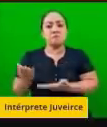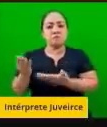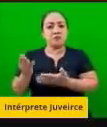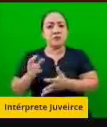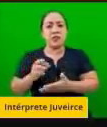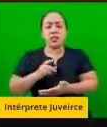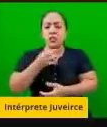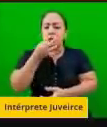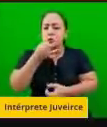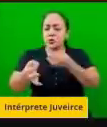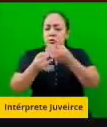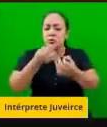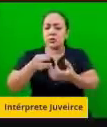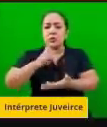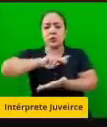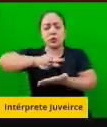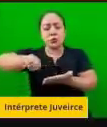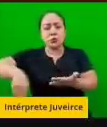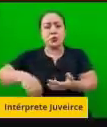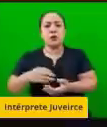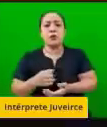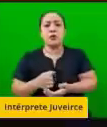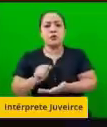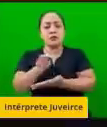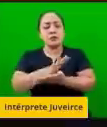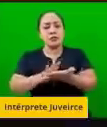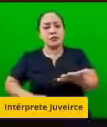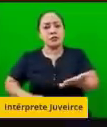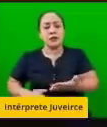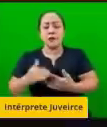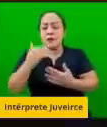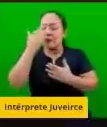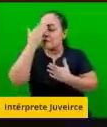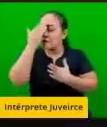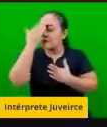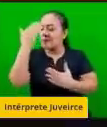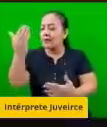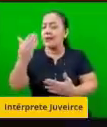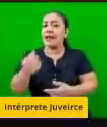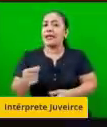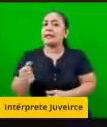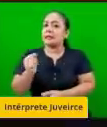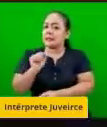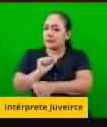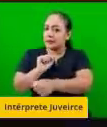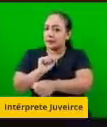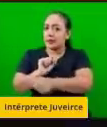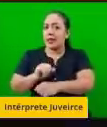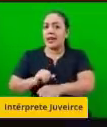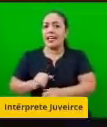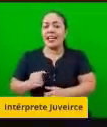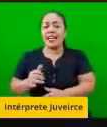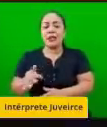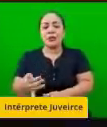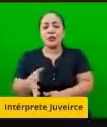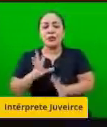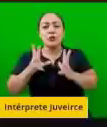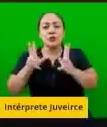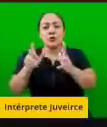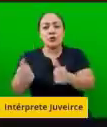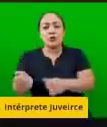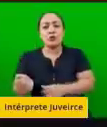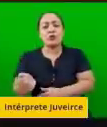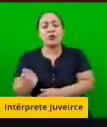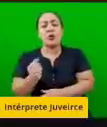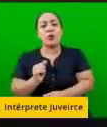atividades. Obrigada e eu espero que vocês estejam se cuidando. Fiquem todos bem. Passo a palavra agora